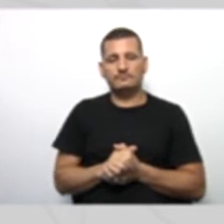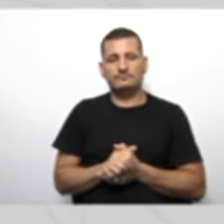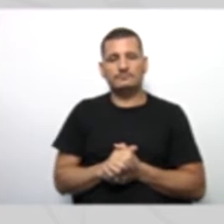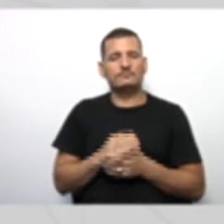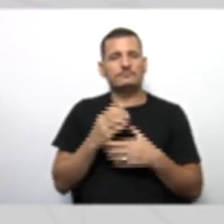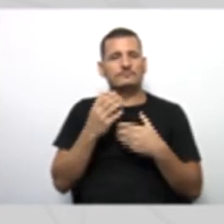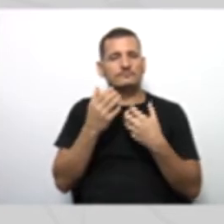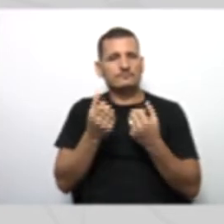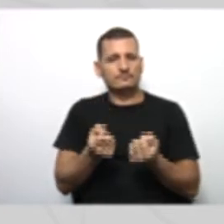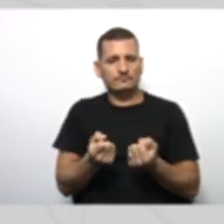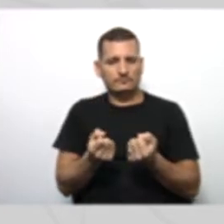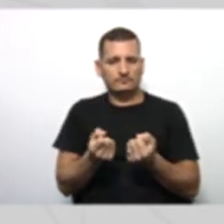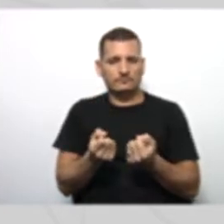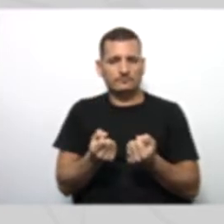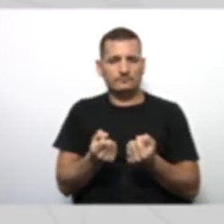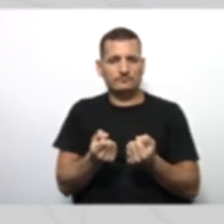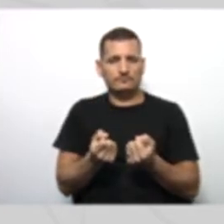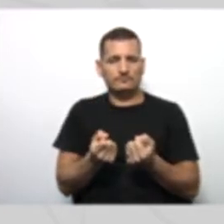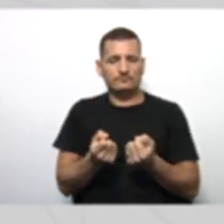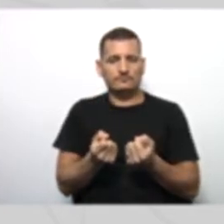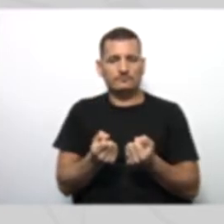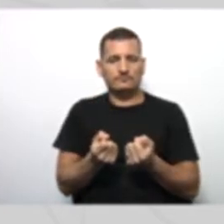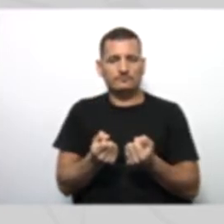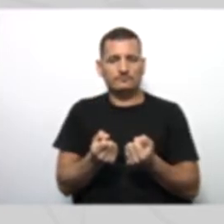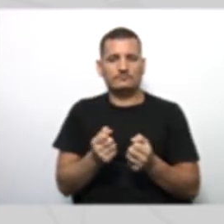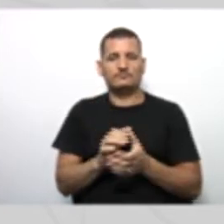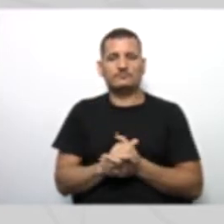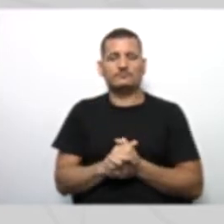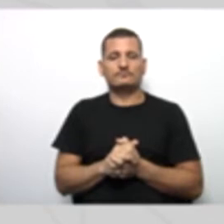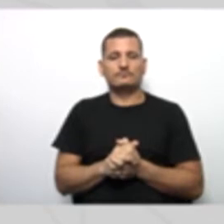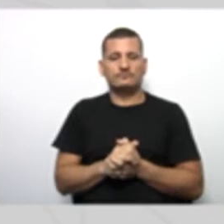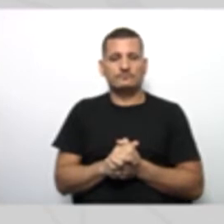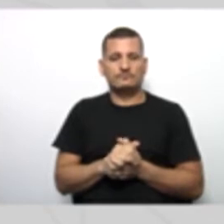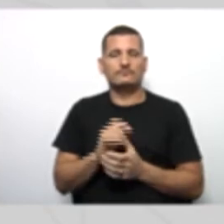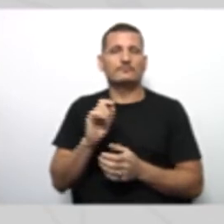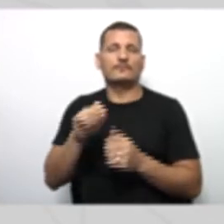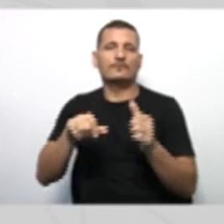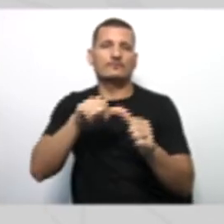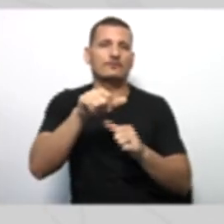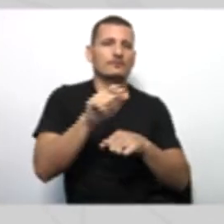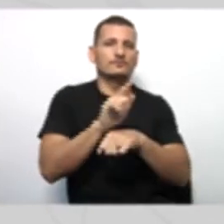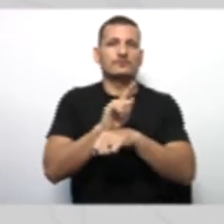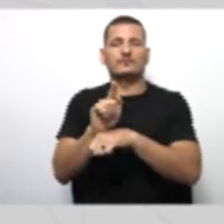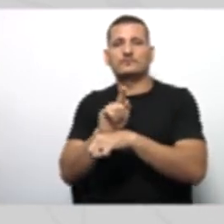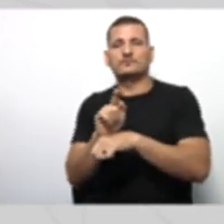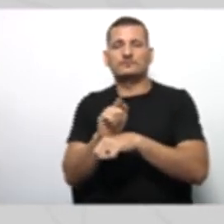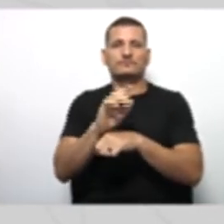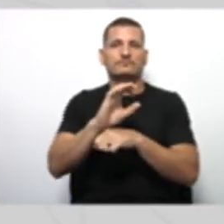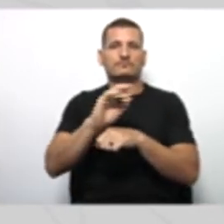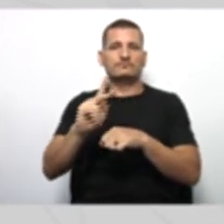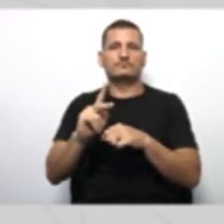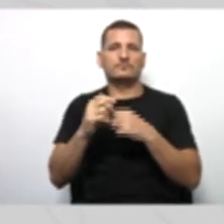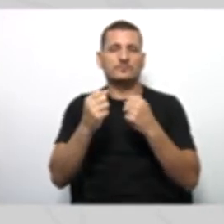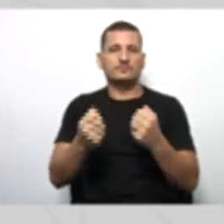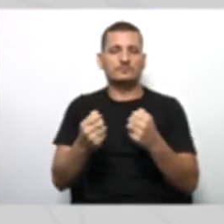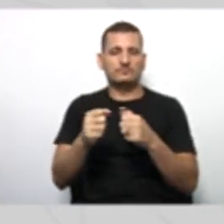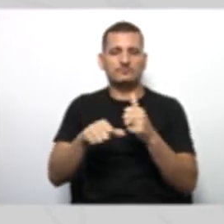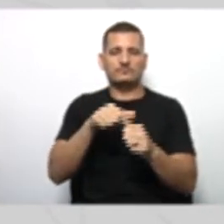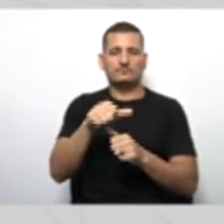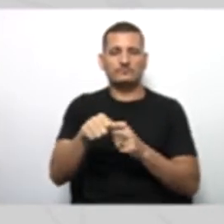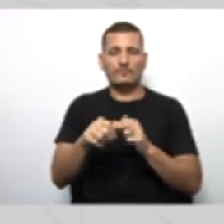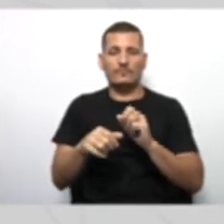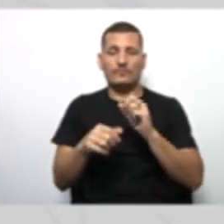compor o cronograma. Tá? Então, o que eu tenho que estar sempre em atenção em relação às respostas aos riscos? Tá?